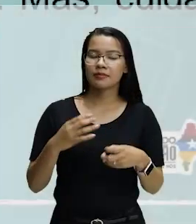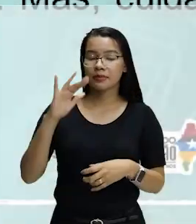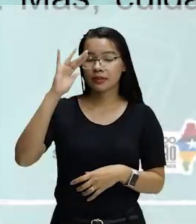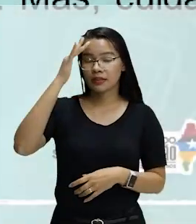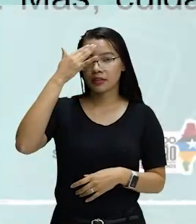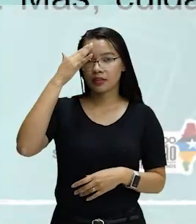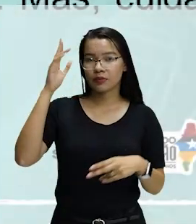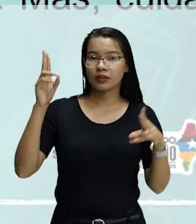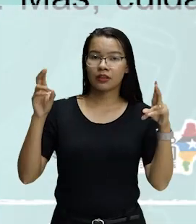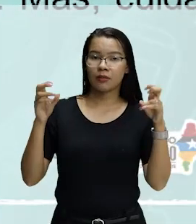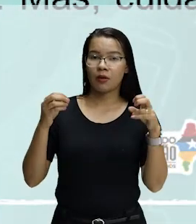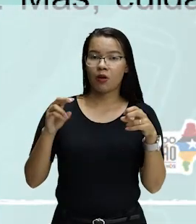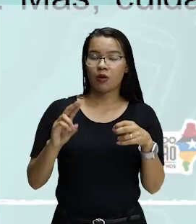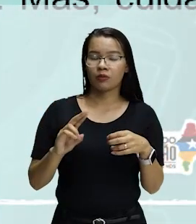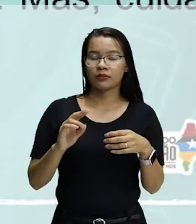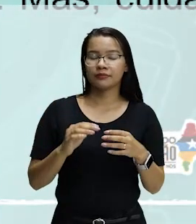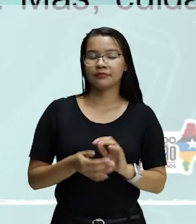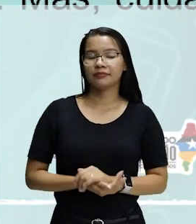com o assunto tratado.